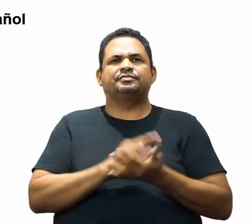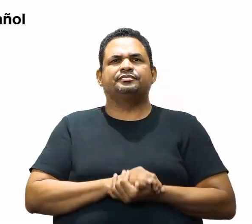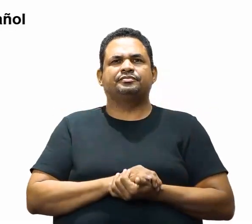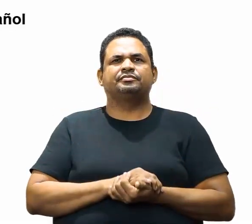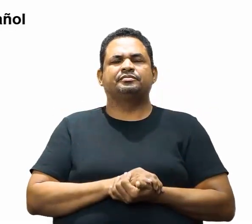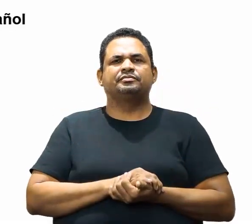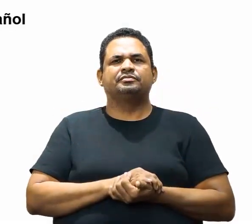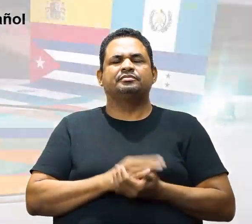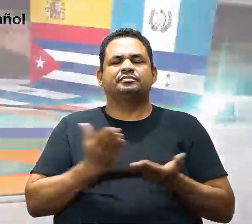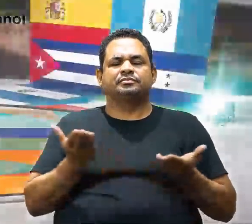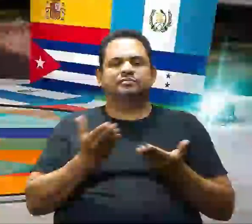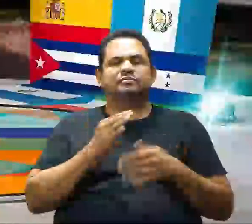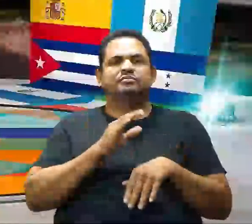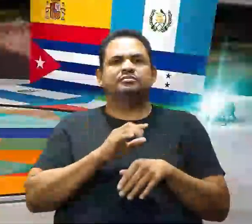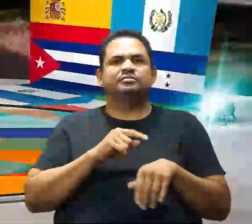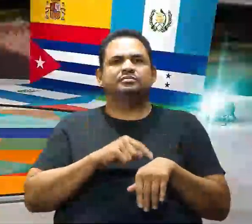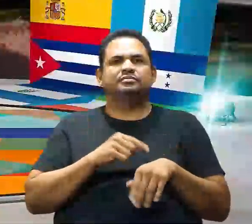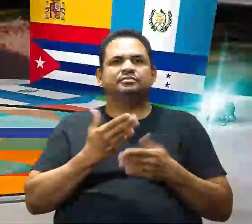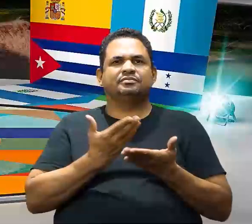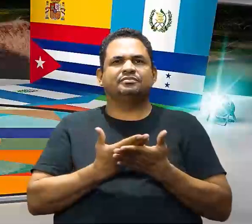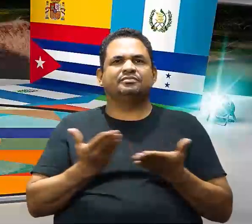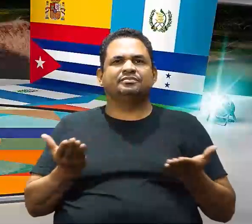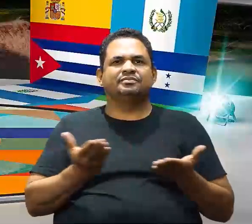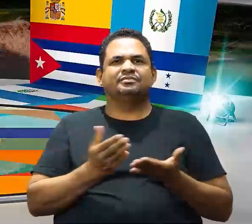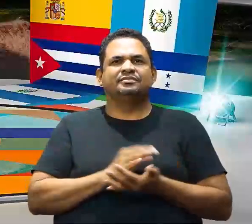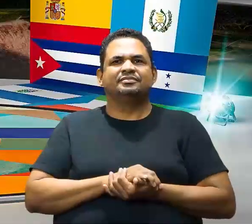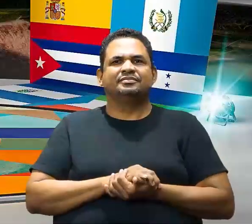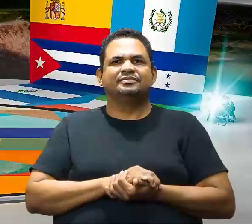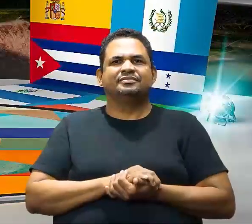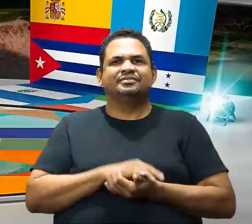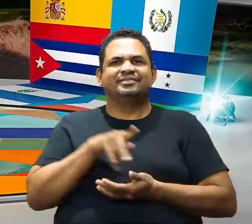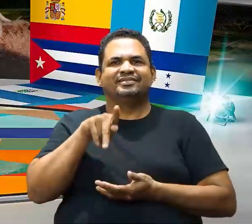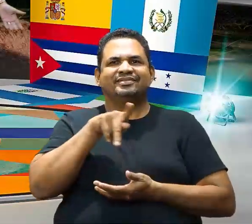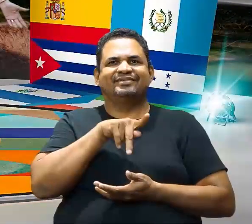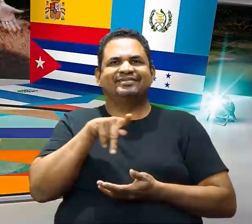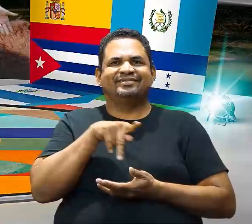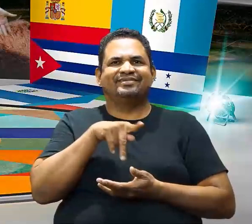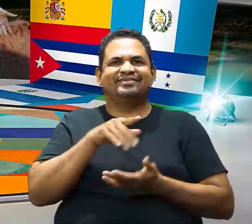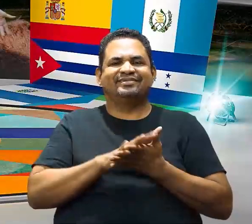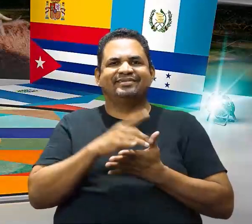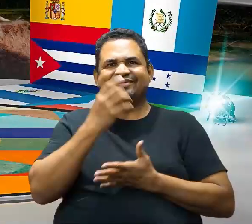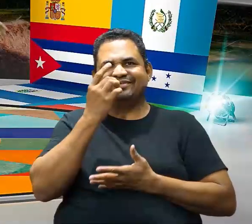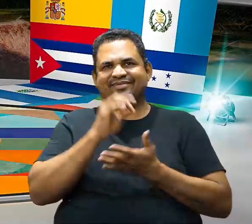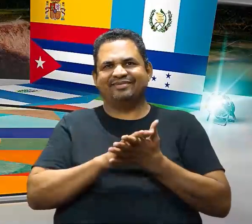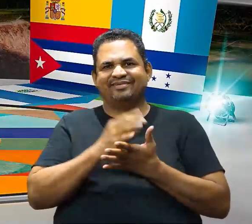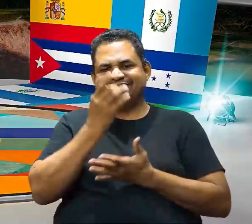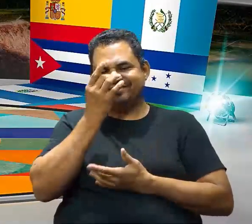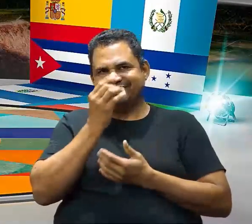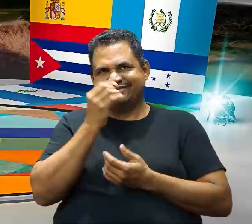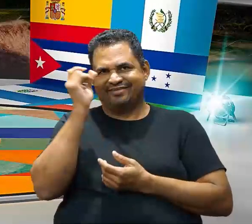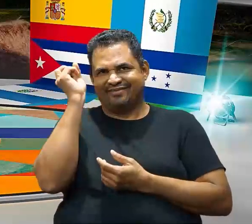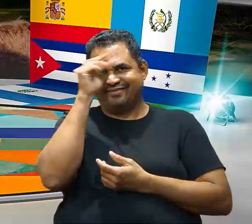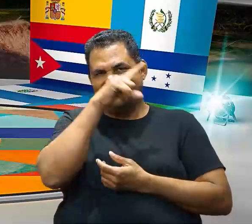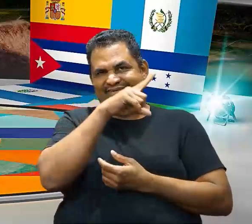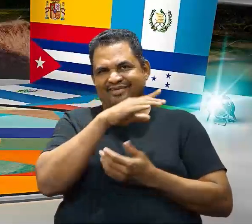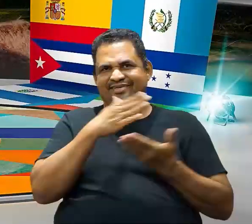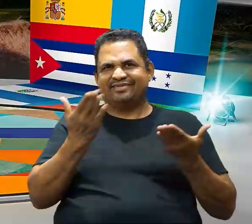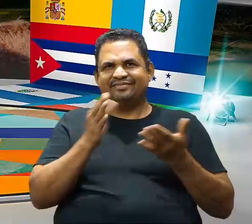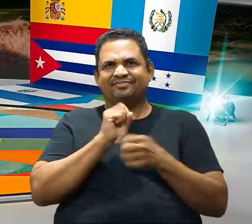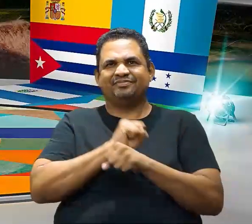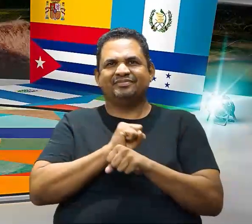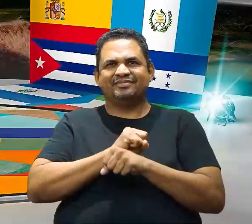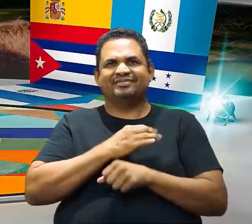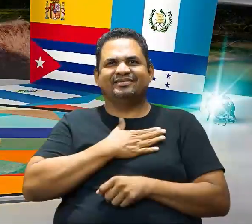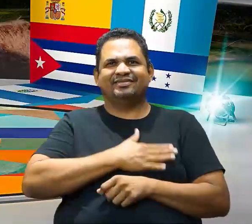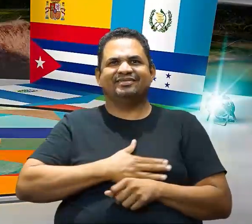bibliográfica da nossa aula de hoje, que quase que não sai. E professora, tá difícil negócio hoje, hein? E esperamos que vocês tenham gostado.